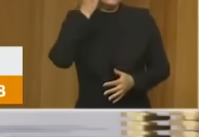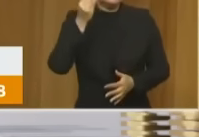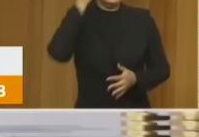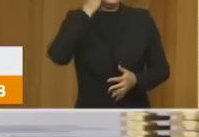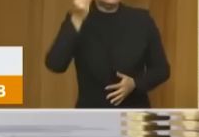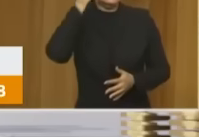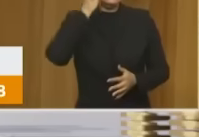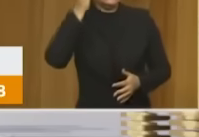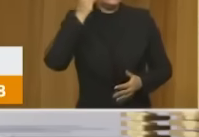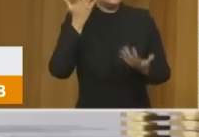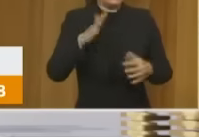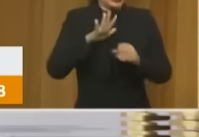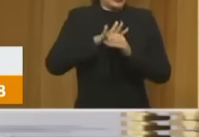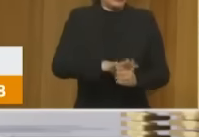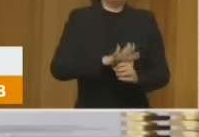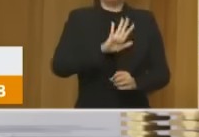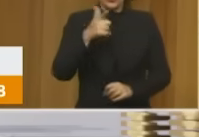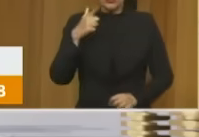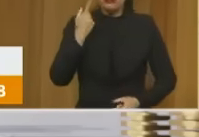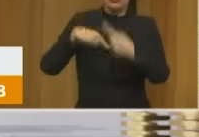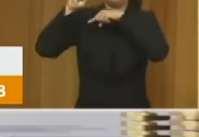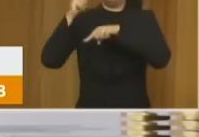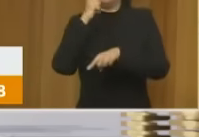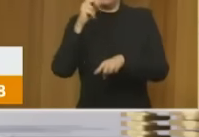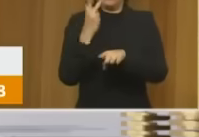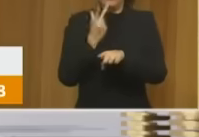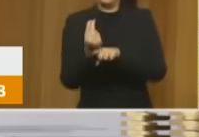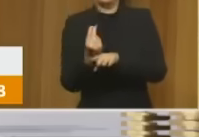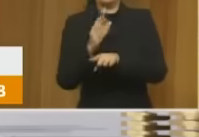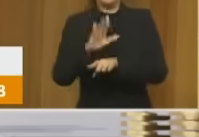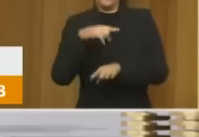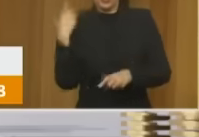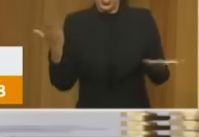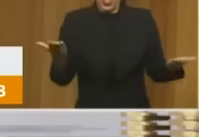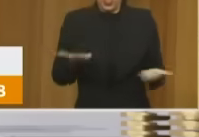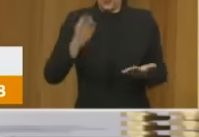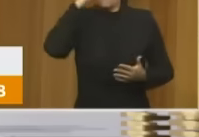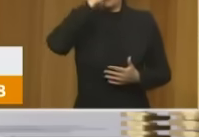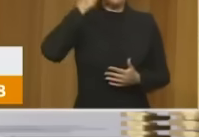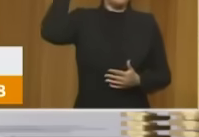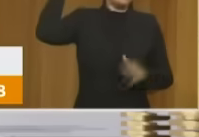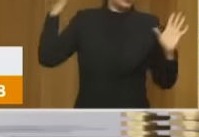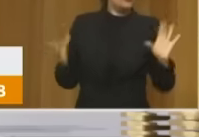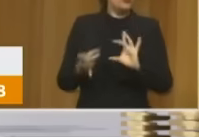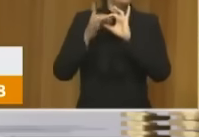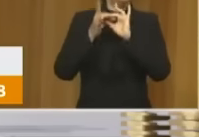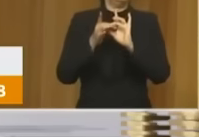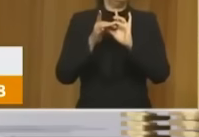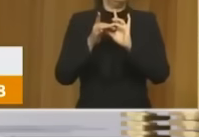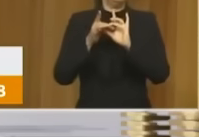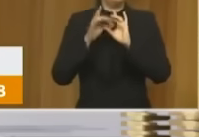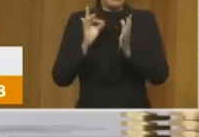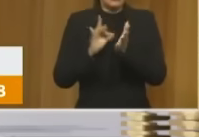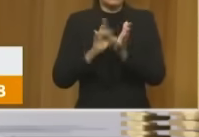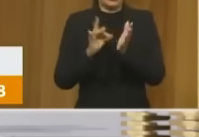me disse que se sentia com o sigilo aberto, porque tudo, ele falava com o Cid e tudo o coronel